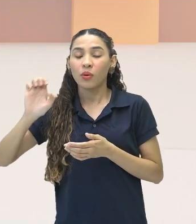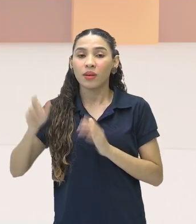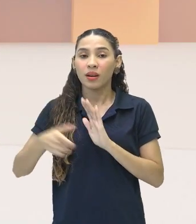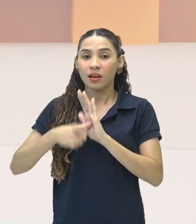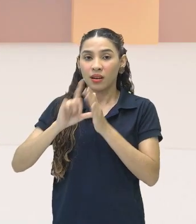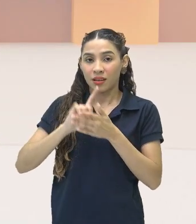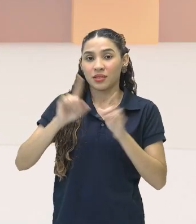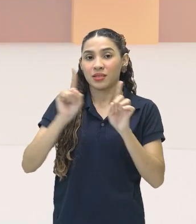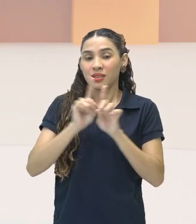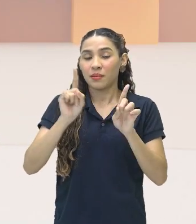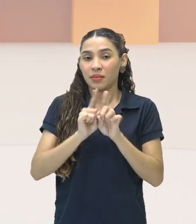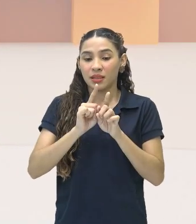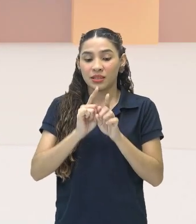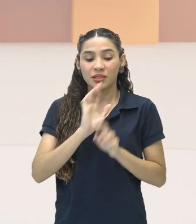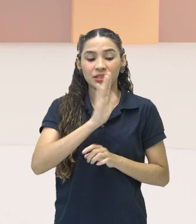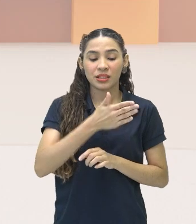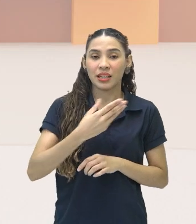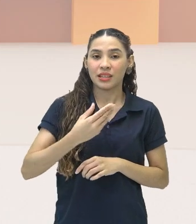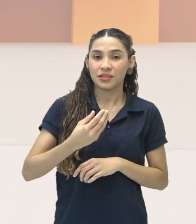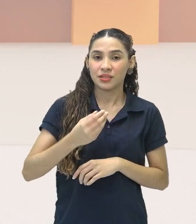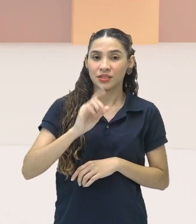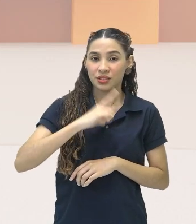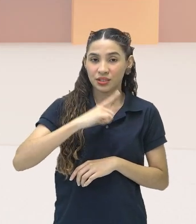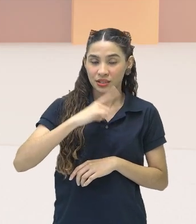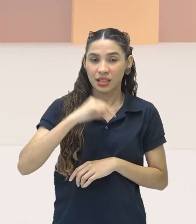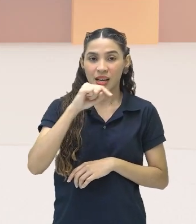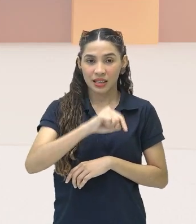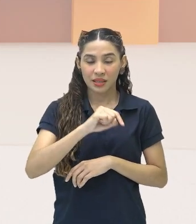também e com aquilo que já estava aqui.